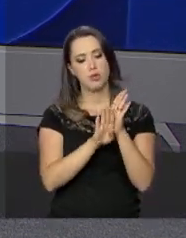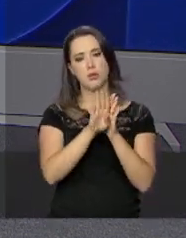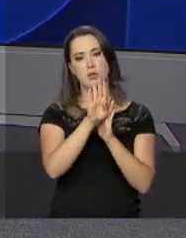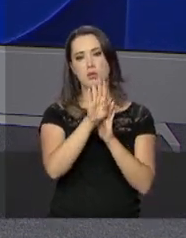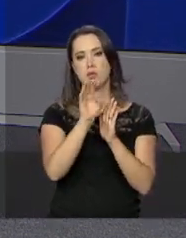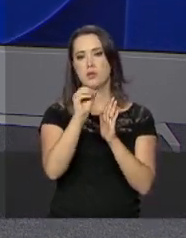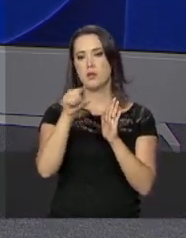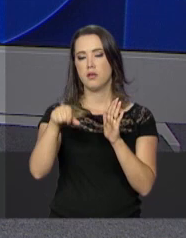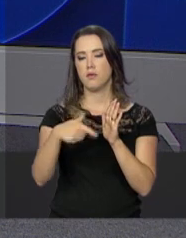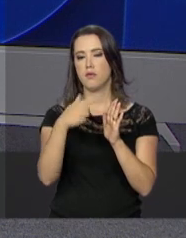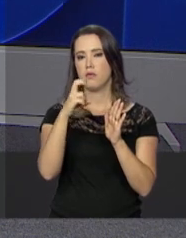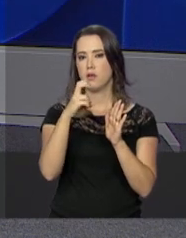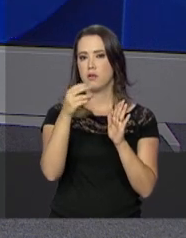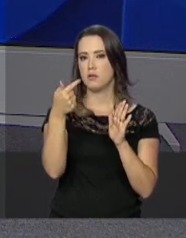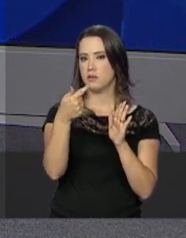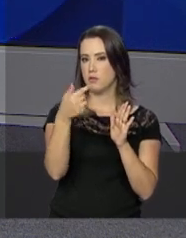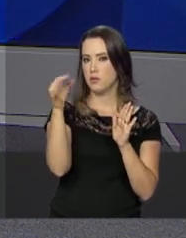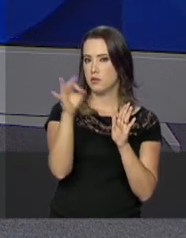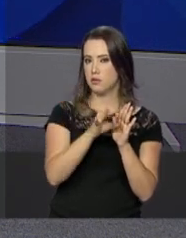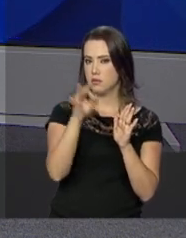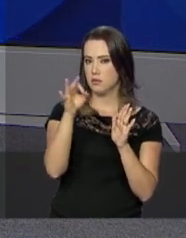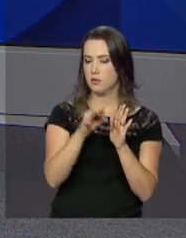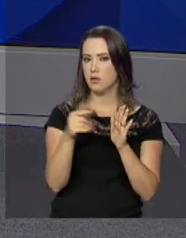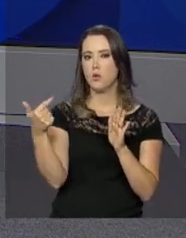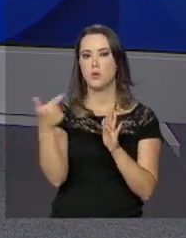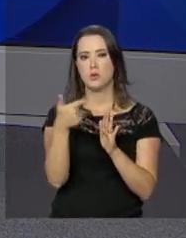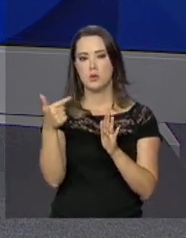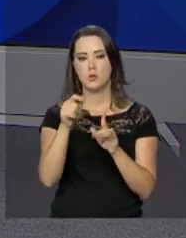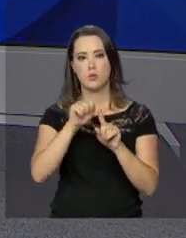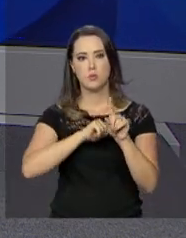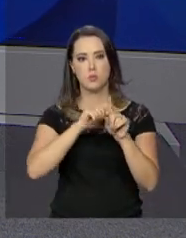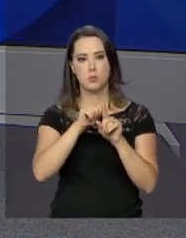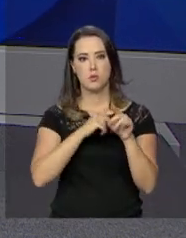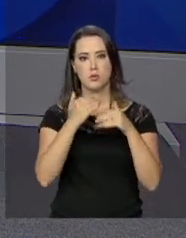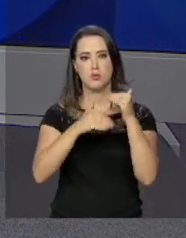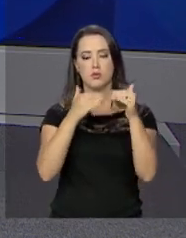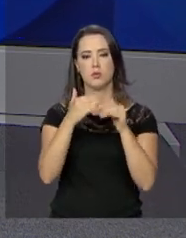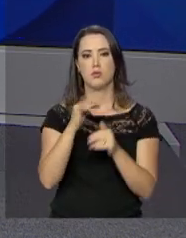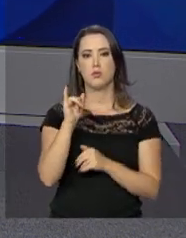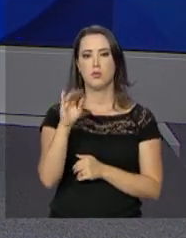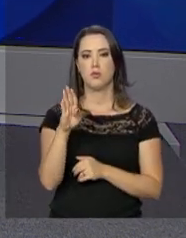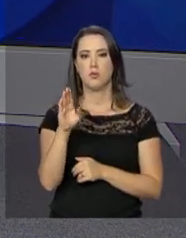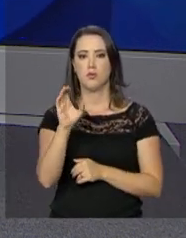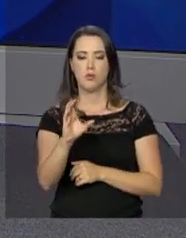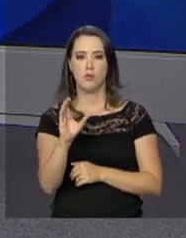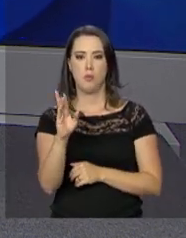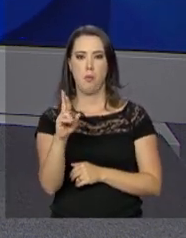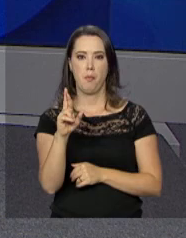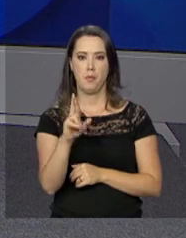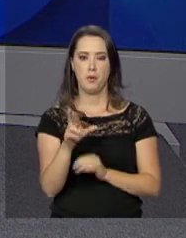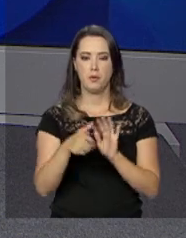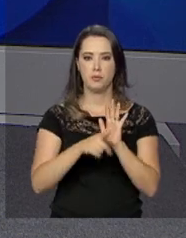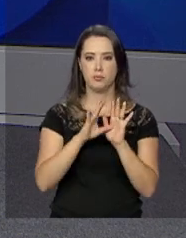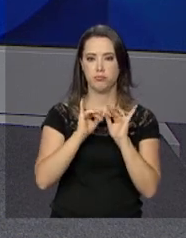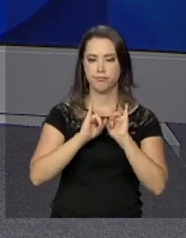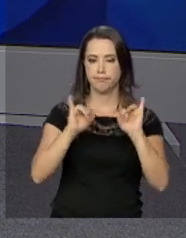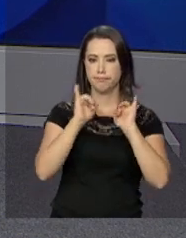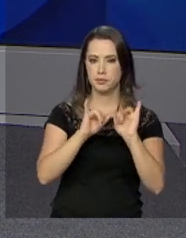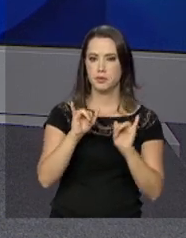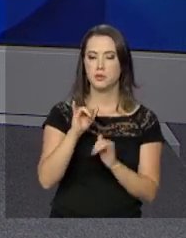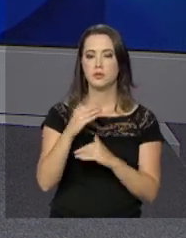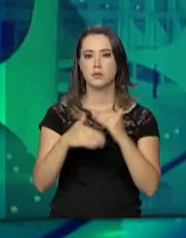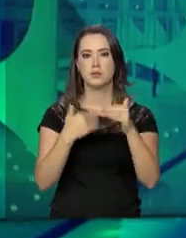Este foi o segundo mês seguido de crescimento do IBCBR, o índice que adianta o resultado oficial do crescimento da